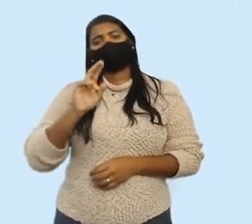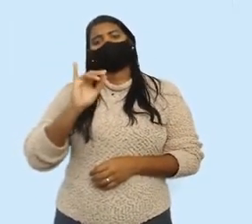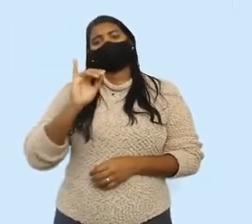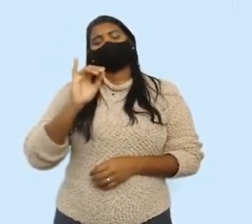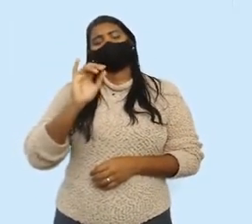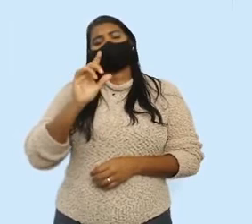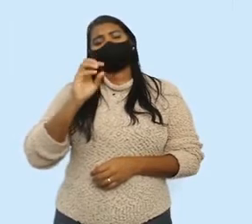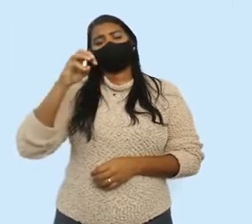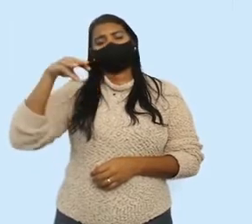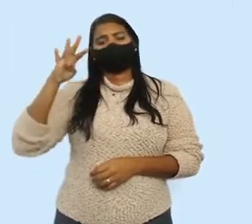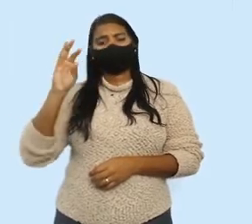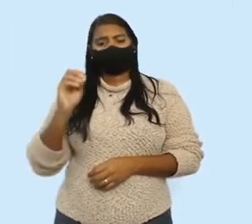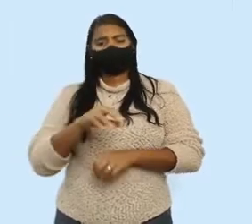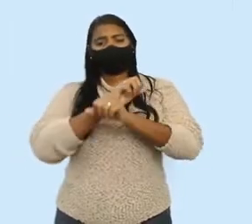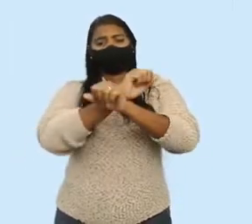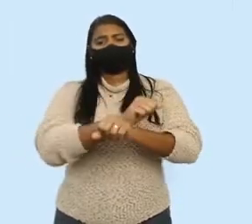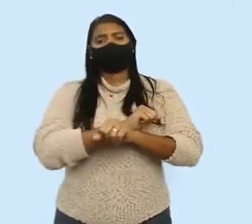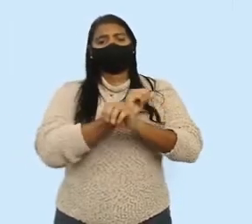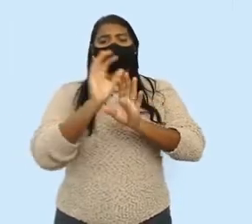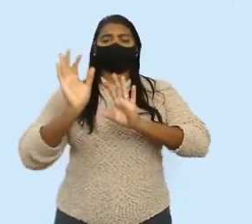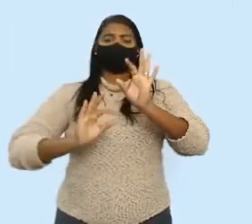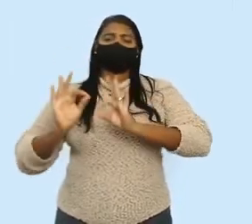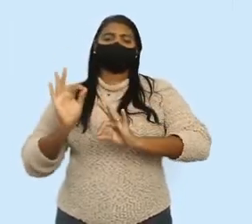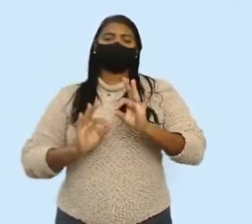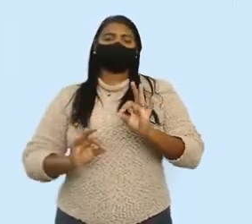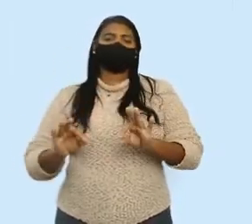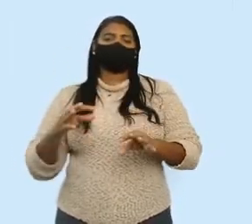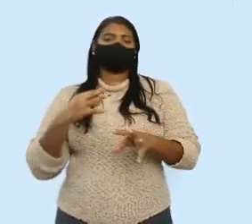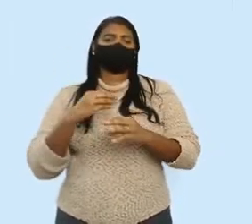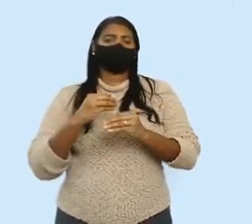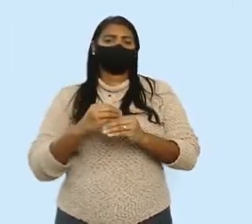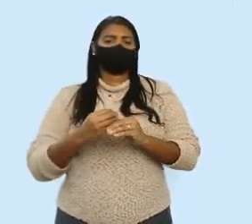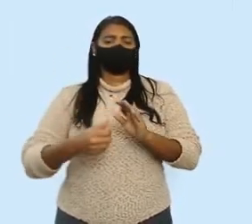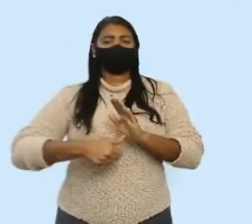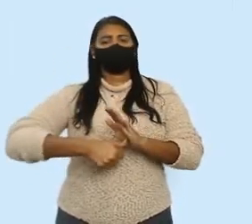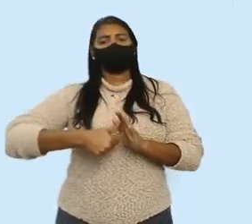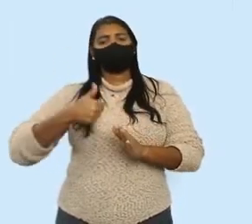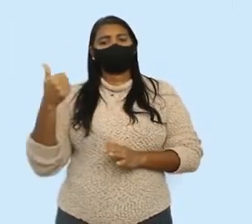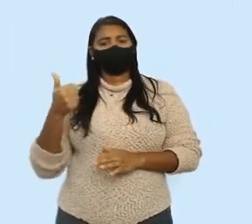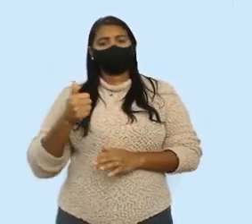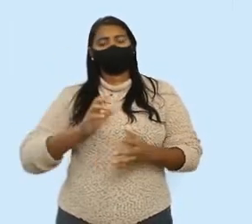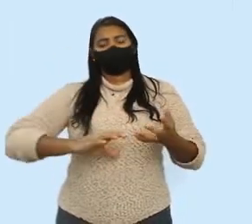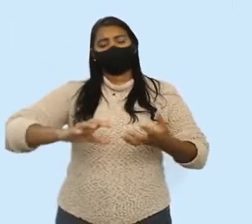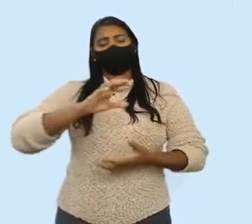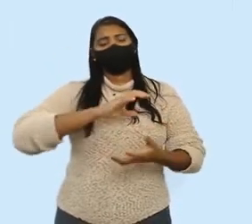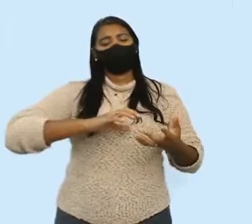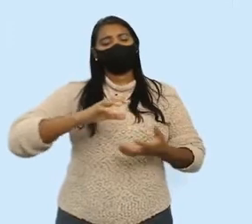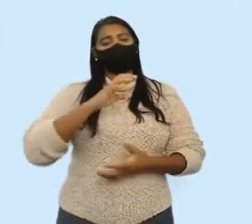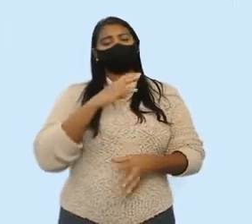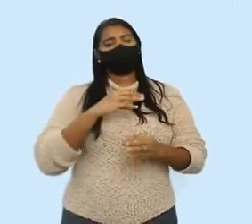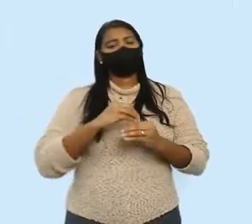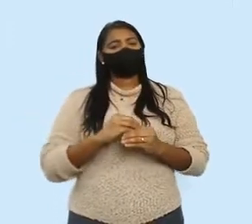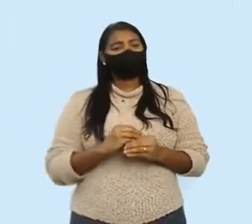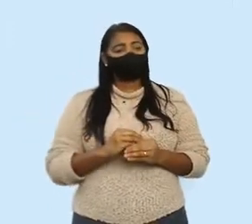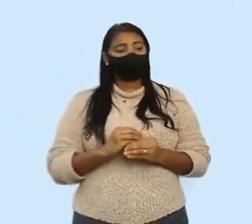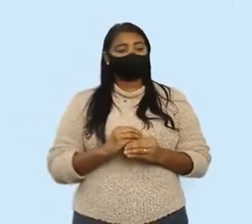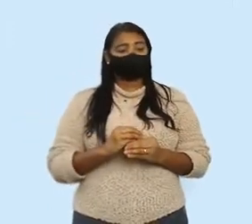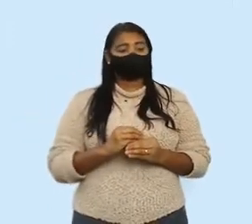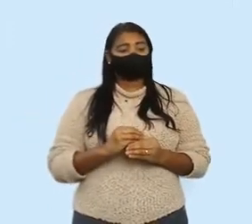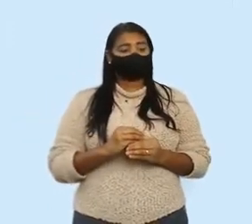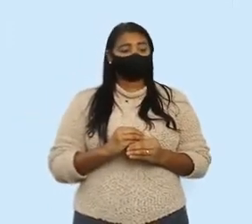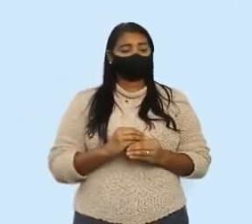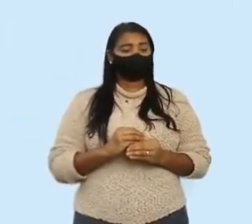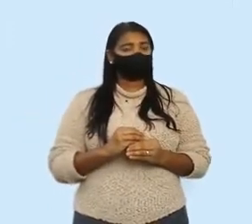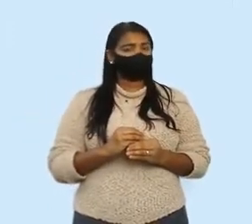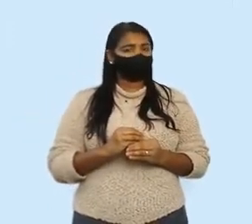daqueles trabalhadores escravizados se organizarem. Inclusive, a primeira grande greve, foi justamente